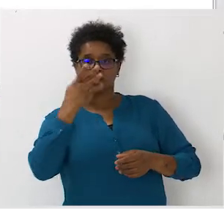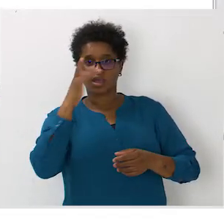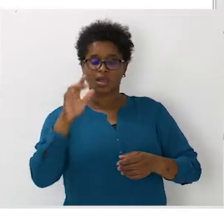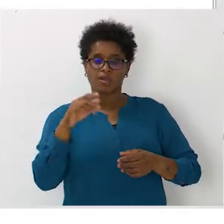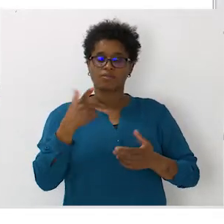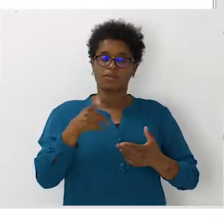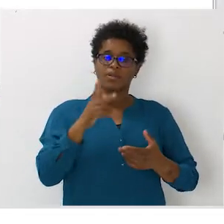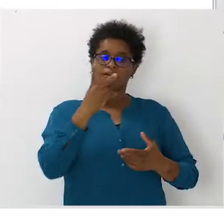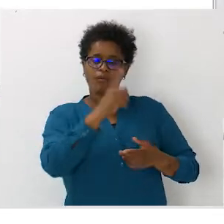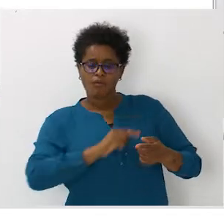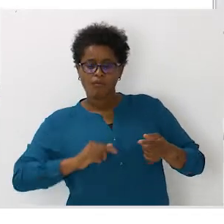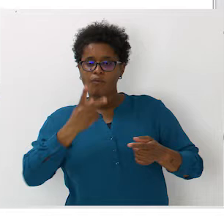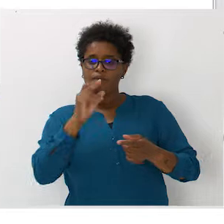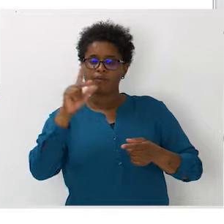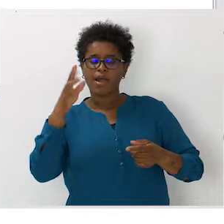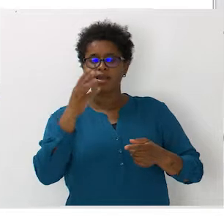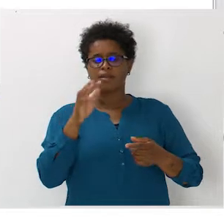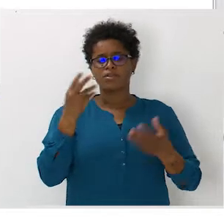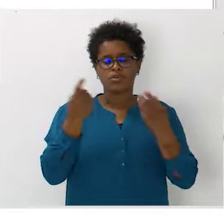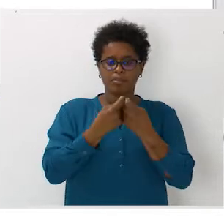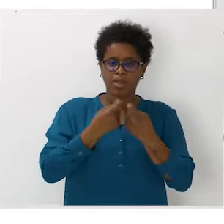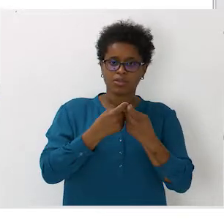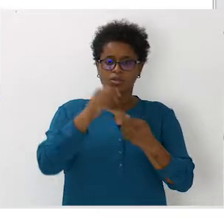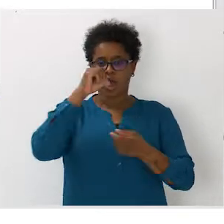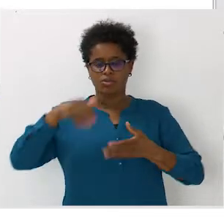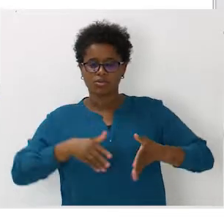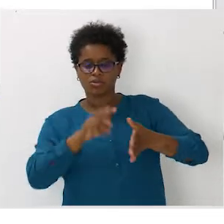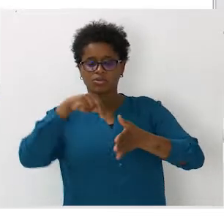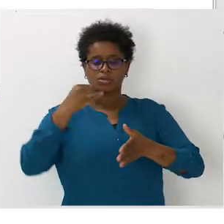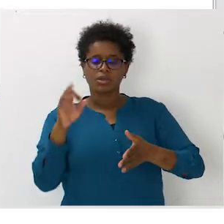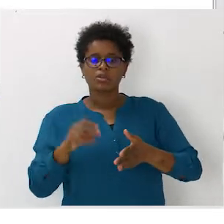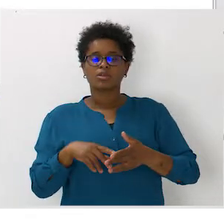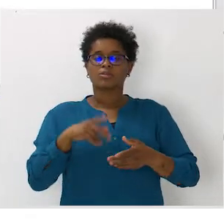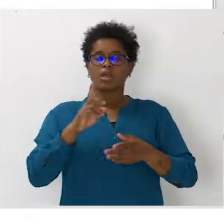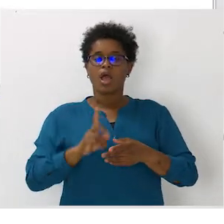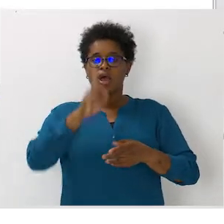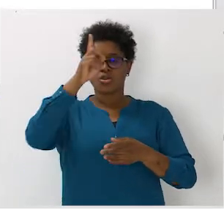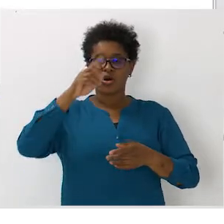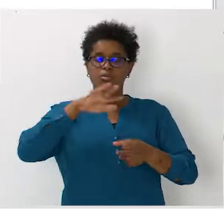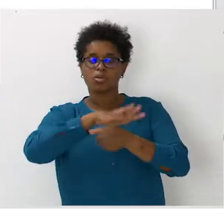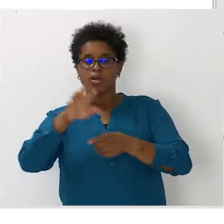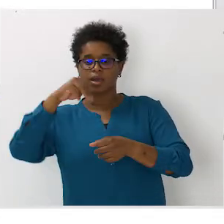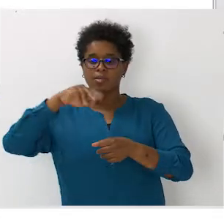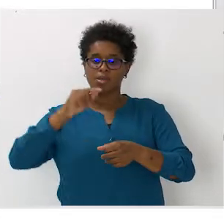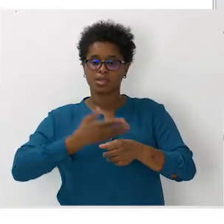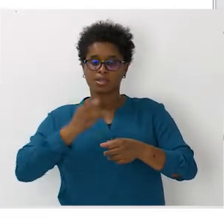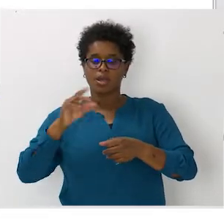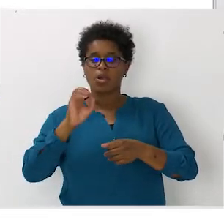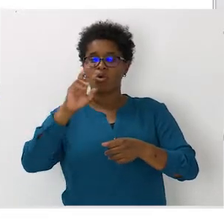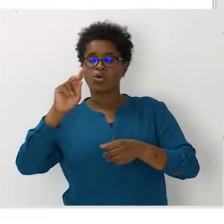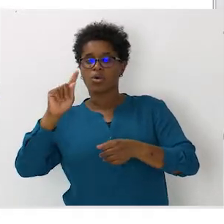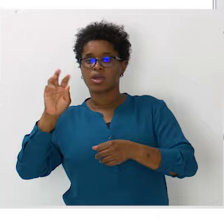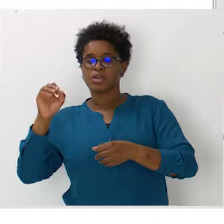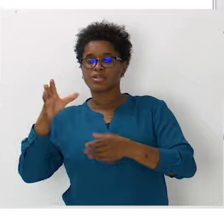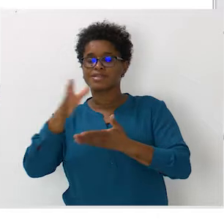junto do rio Nilo, sendo limitado a norte pelo mar Mediterrâneo, a oeste pelo deserto da